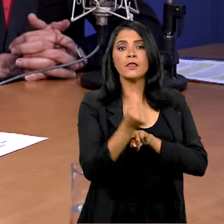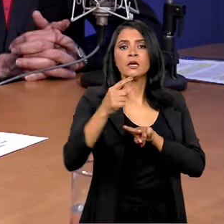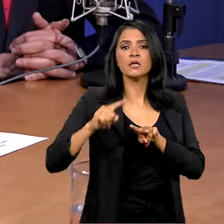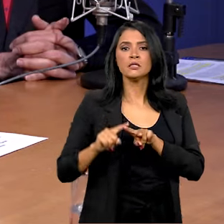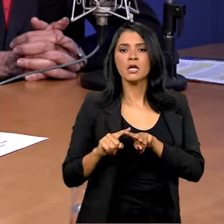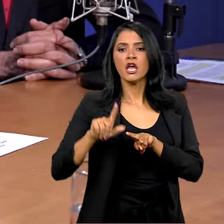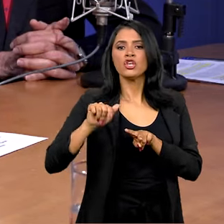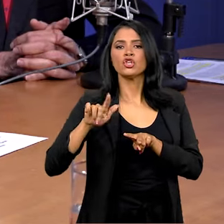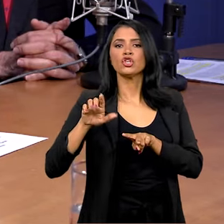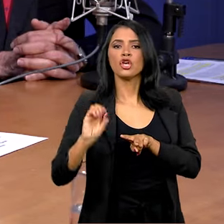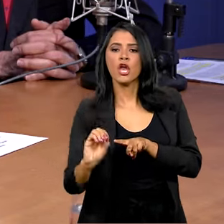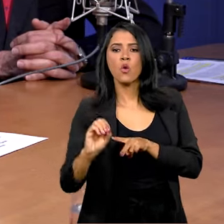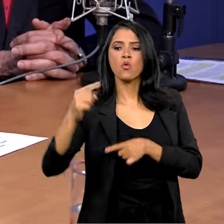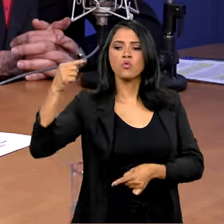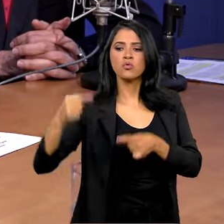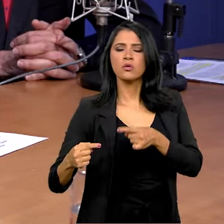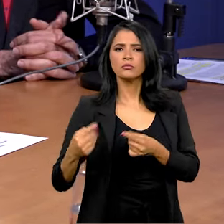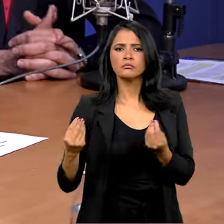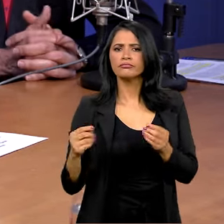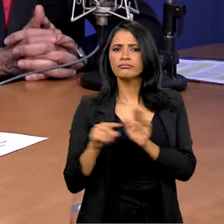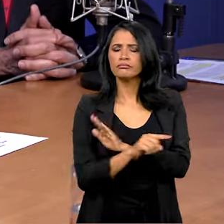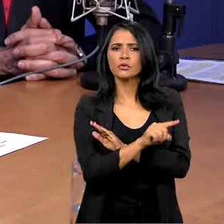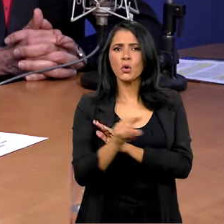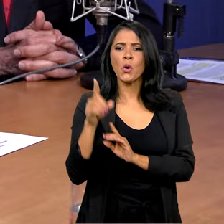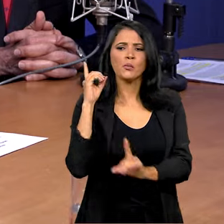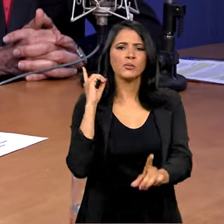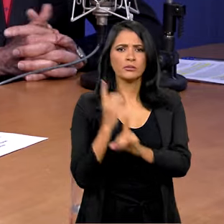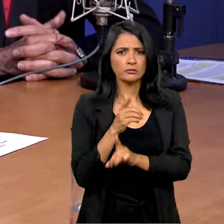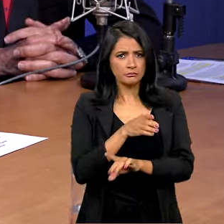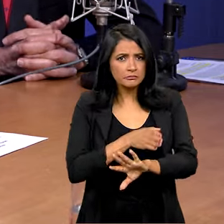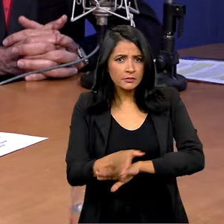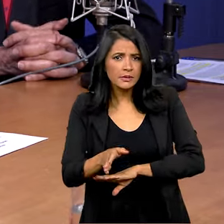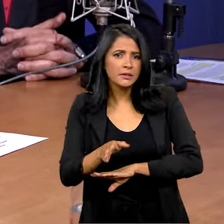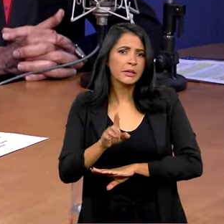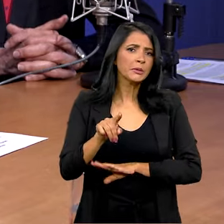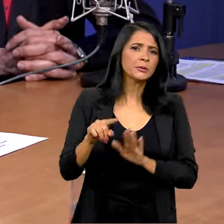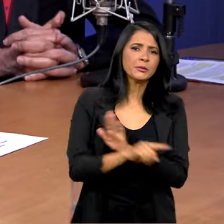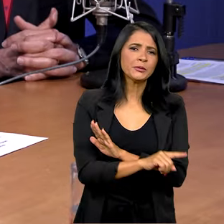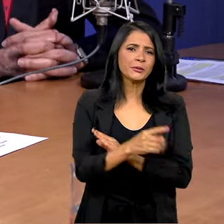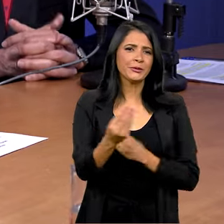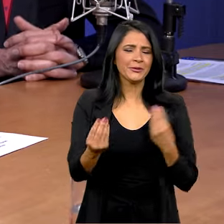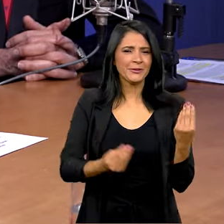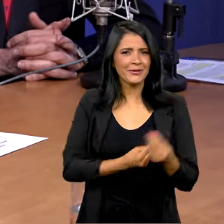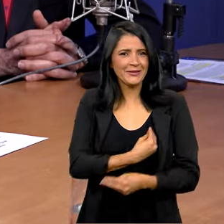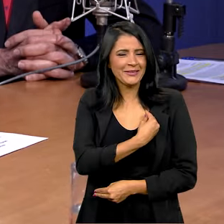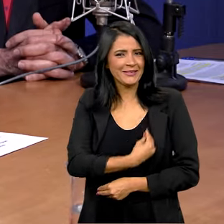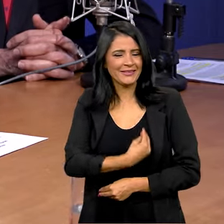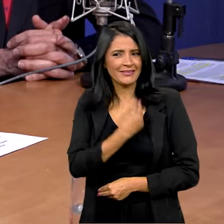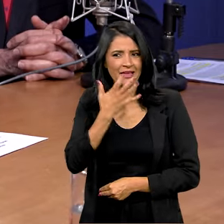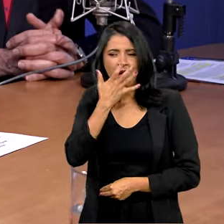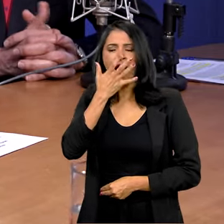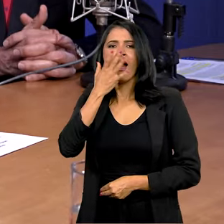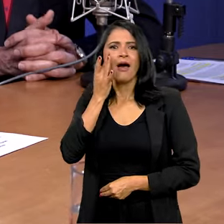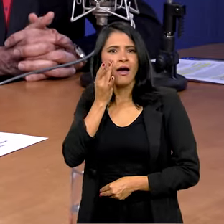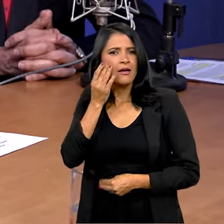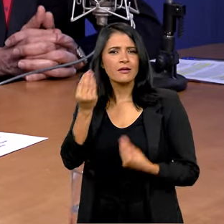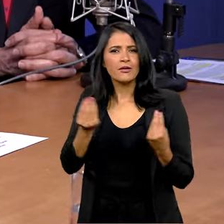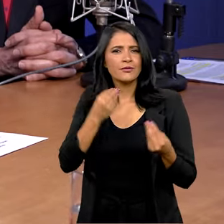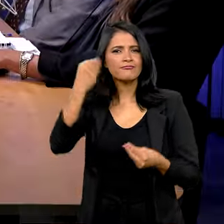e geopolítica como é que foi para vocês esse encontro vocês participaram como é que foi vivenciar